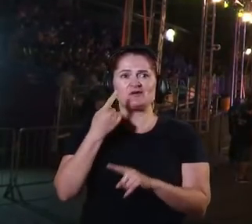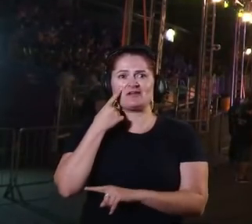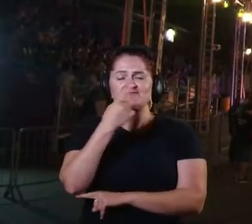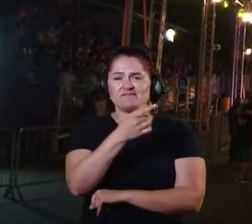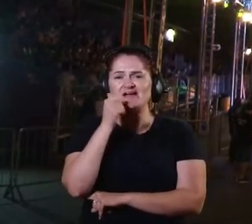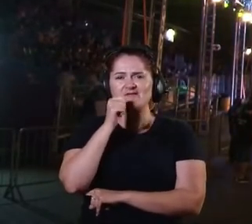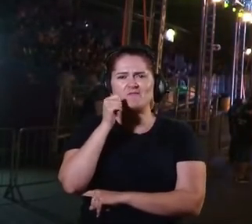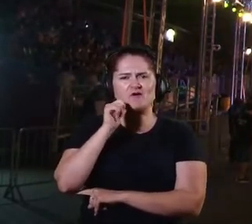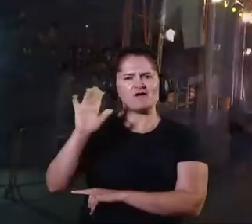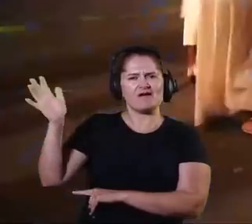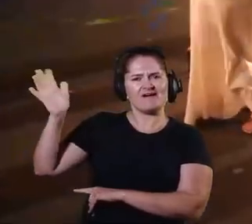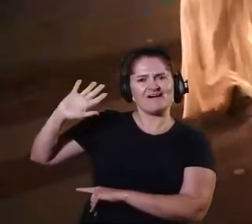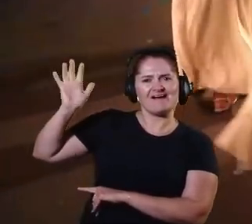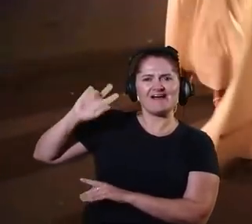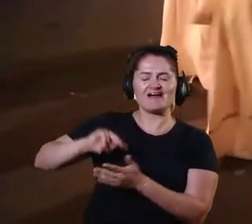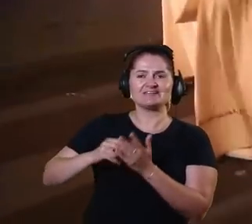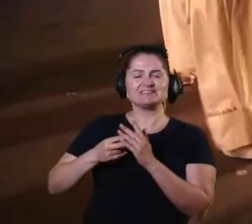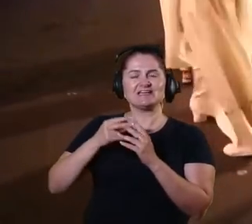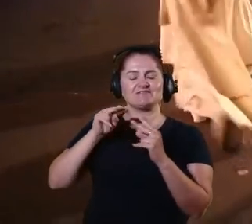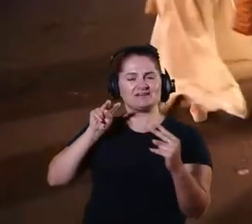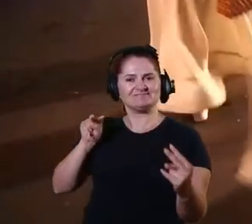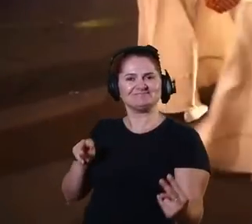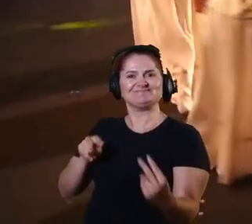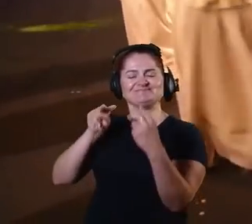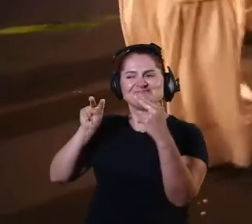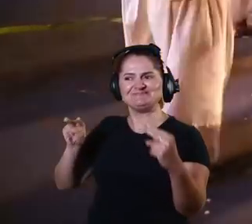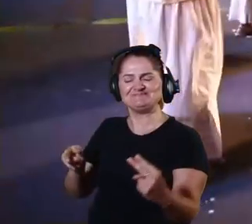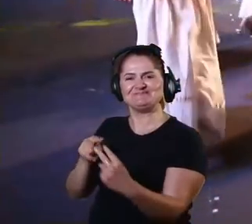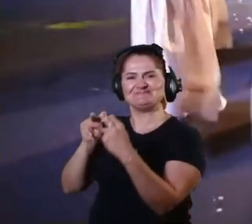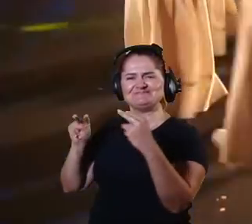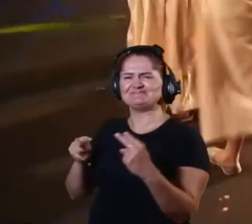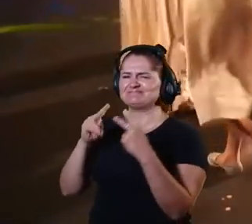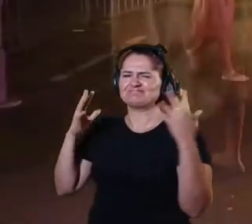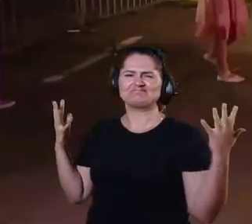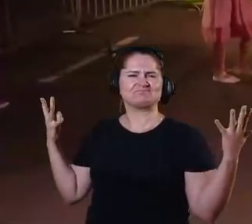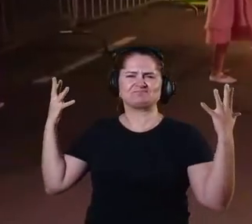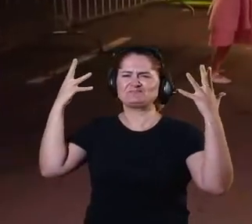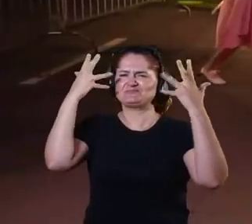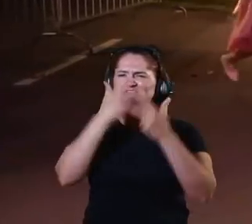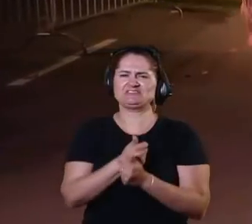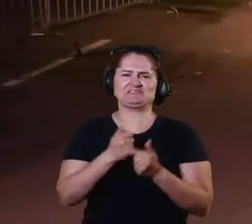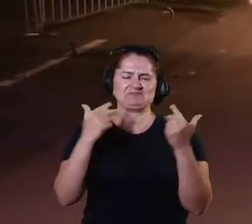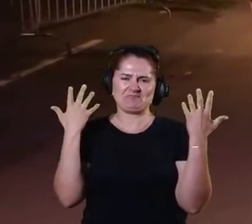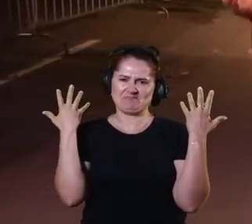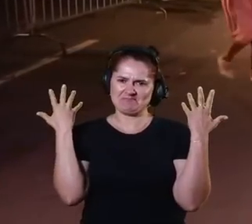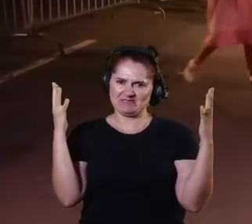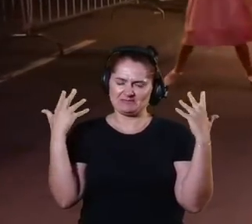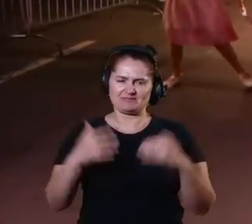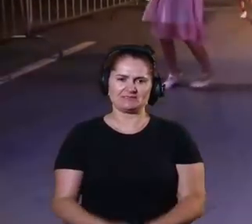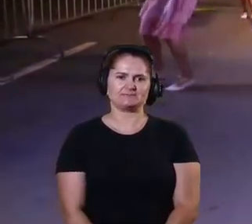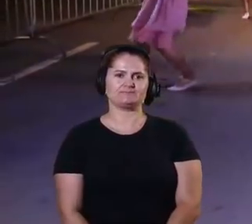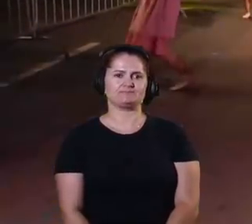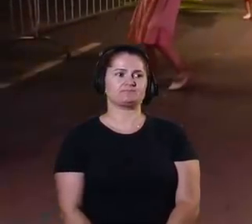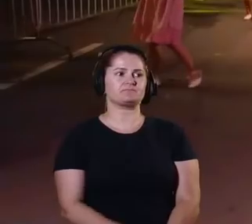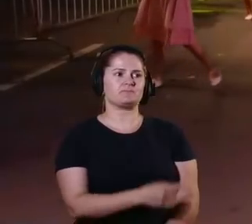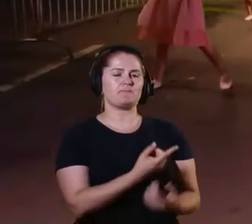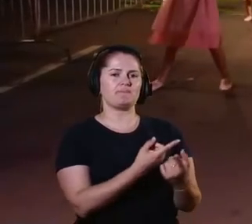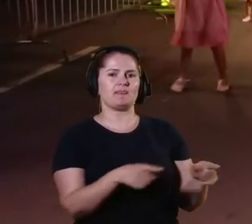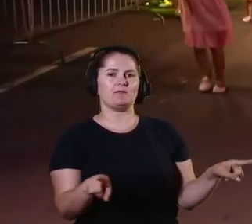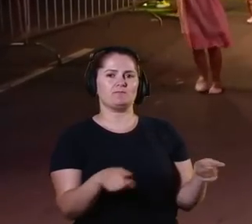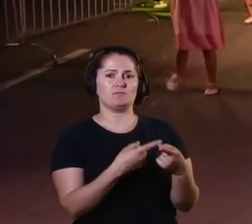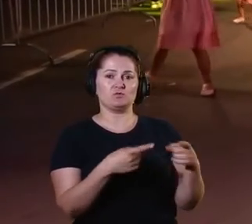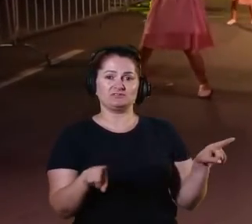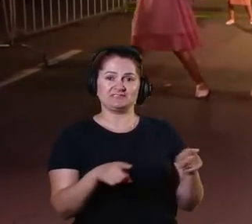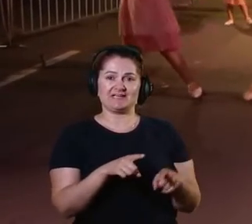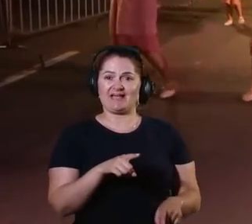olhares. Muito bonito, viu? Parabéns, parabéns. E essa canção, Thales, que é a Baba